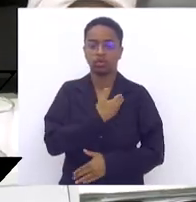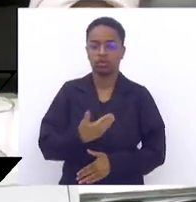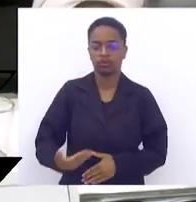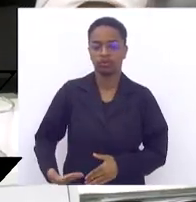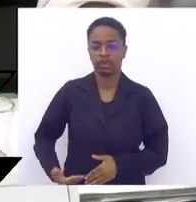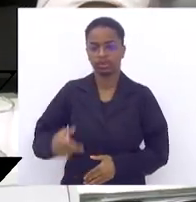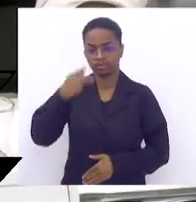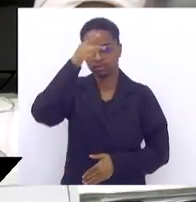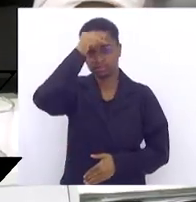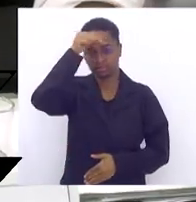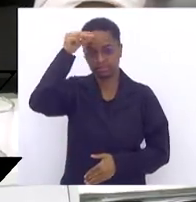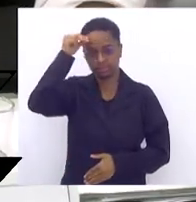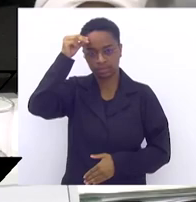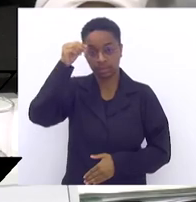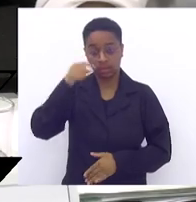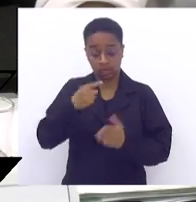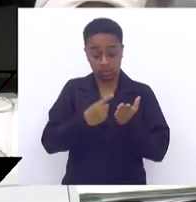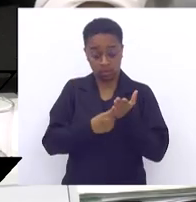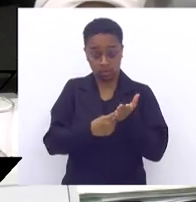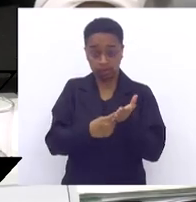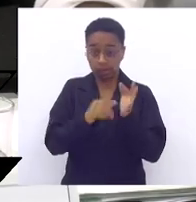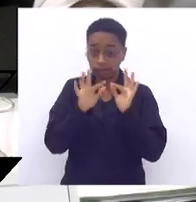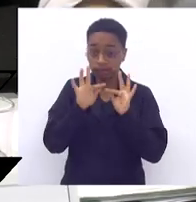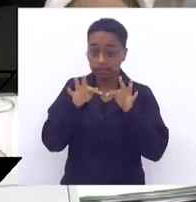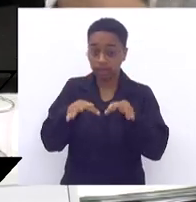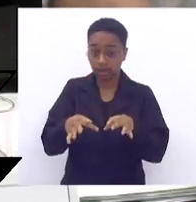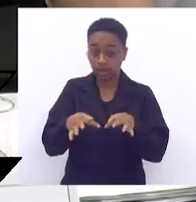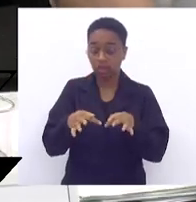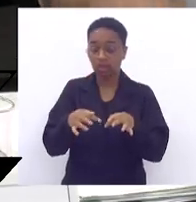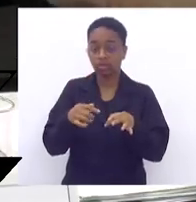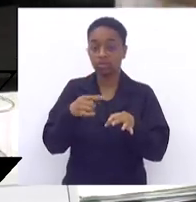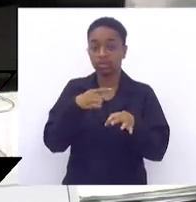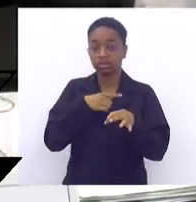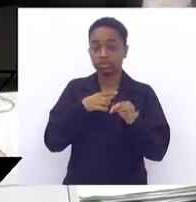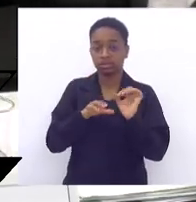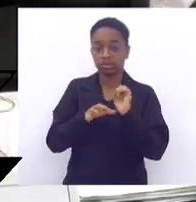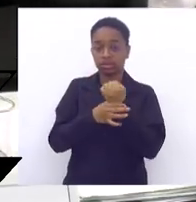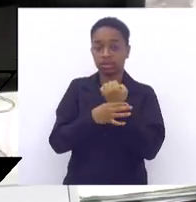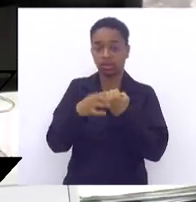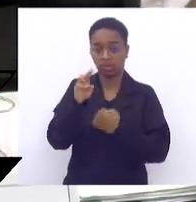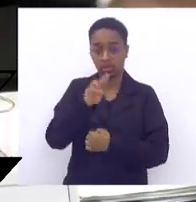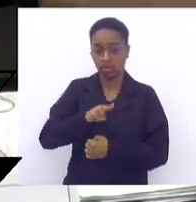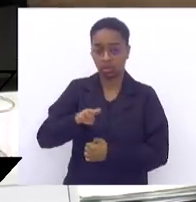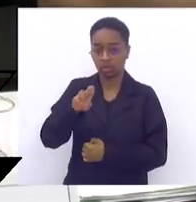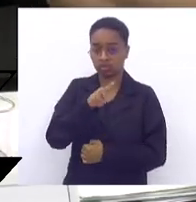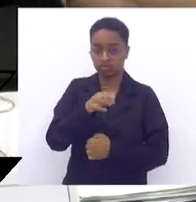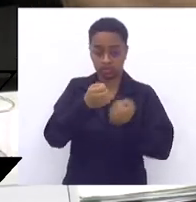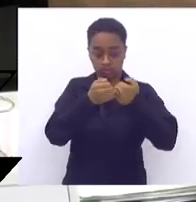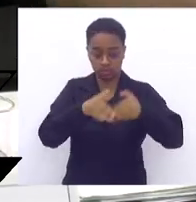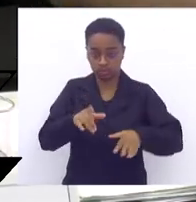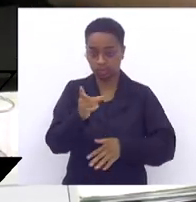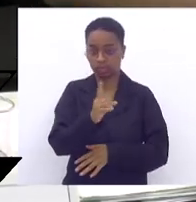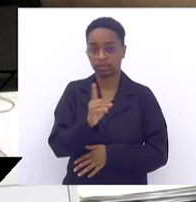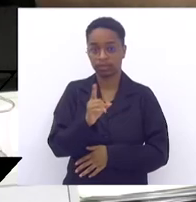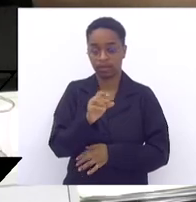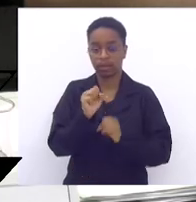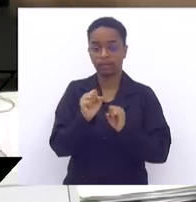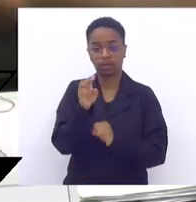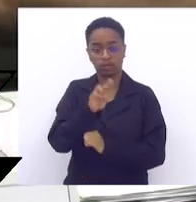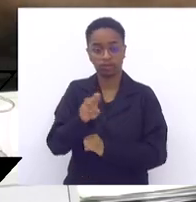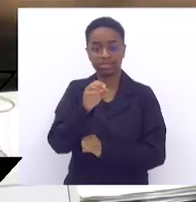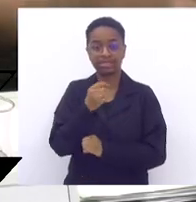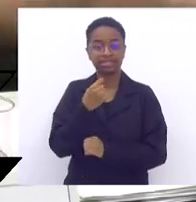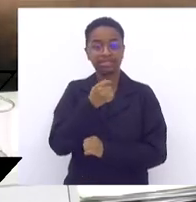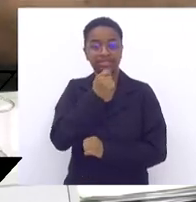que este acordo final garante o uso não predatório, garante o uso não poluente